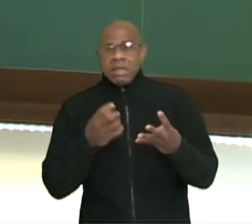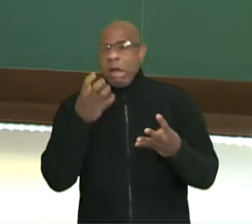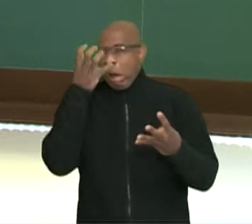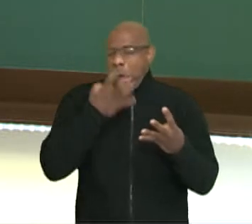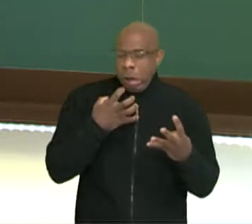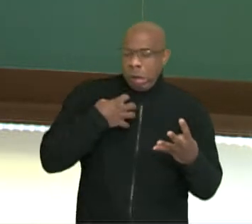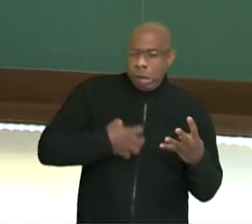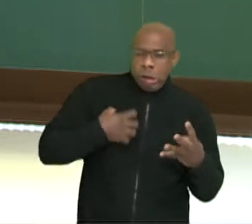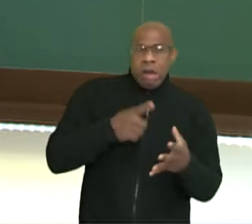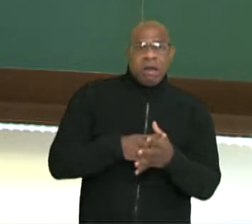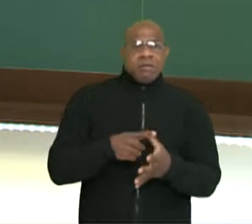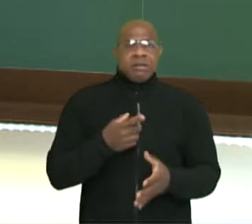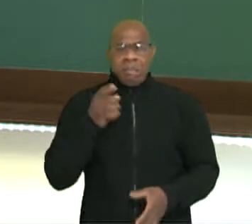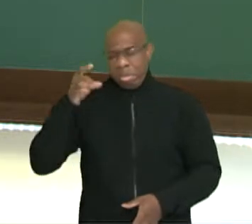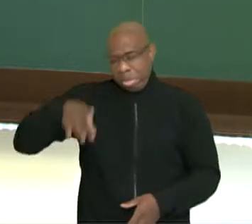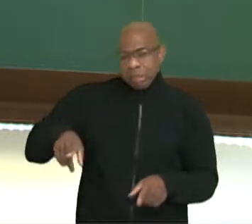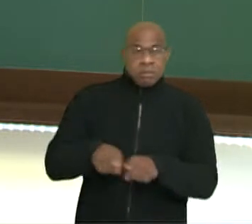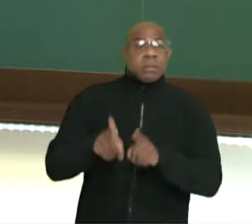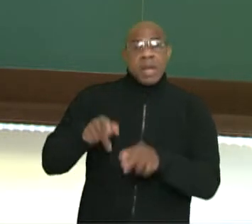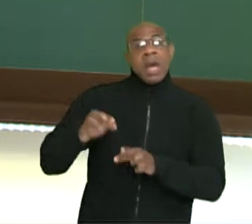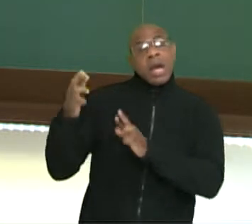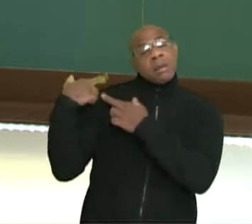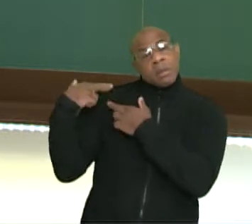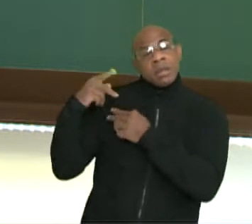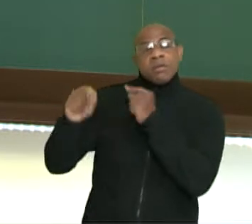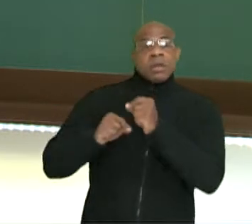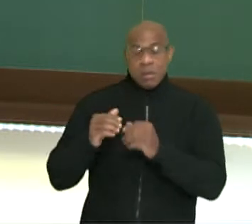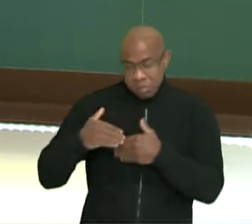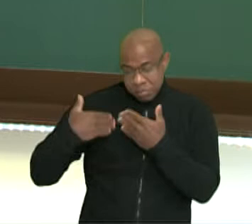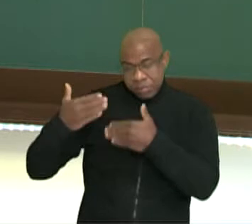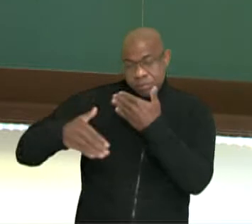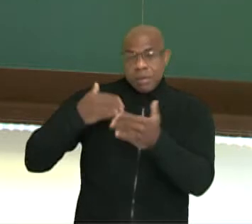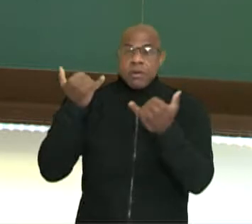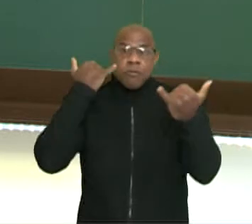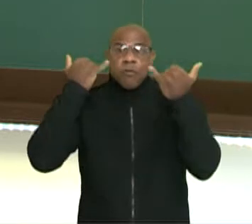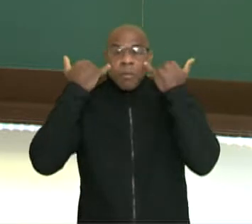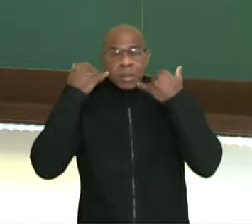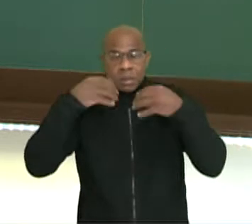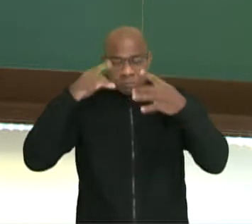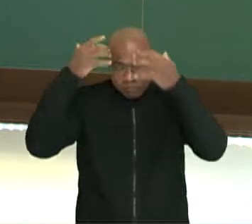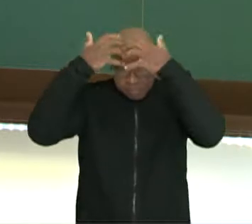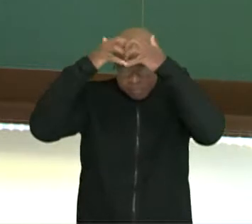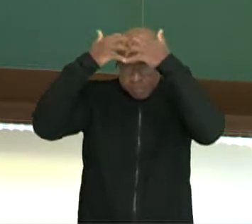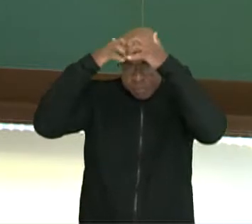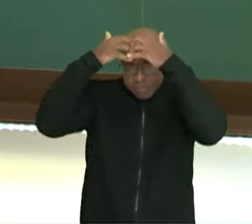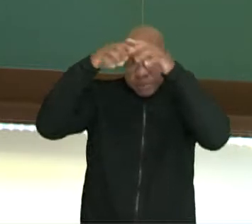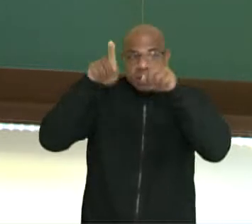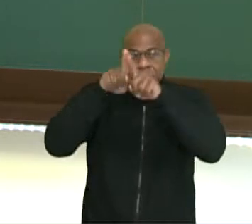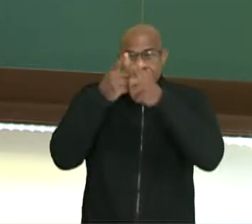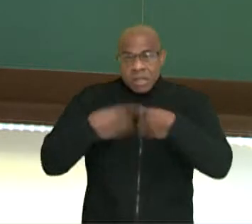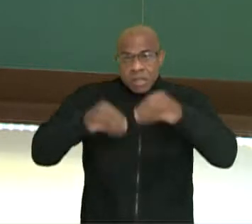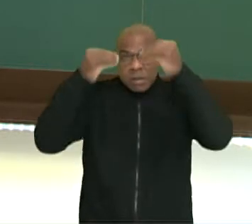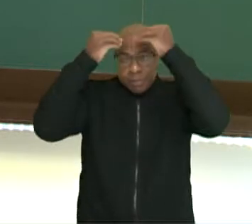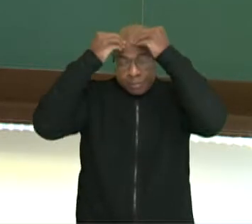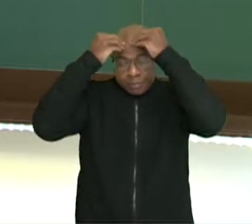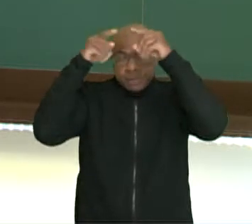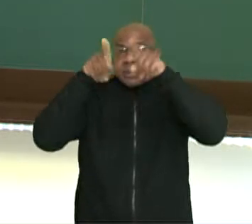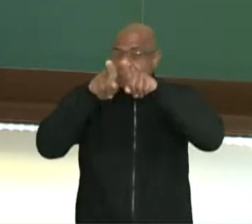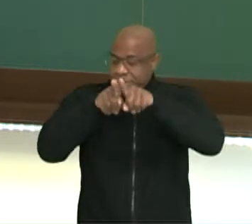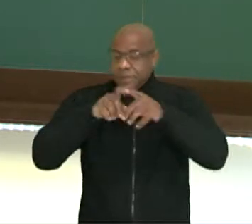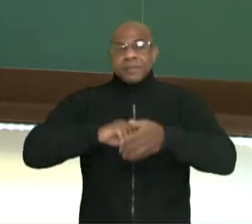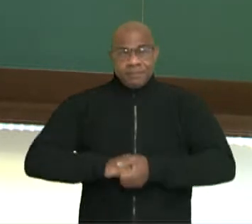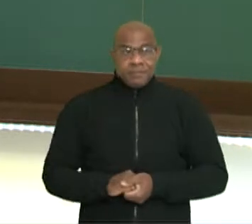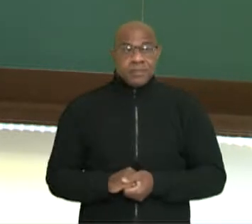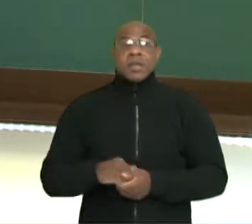e o nojo são responsáveis por processar as informações e armazenar as memórias. Então,